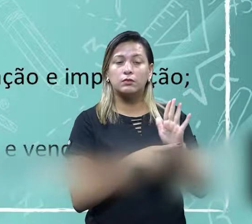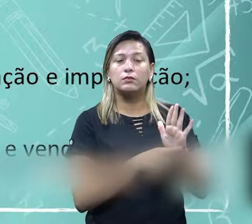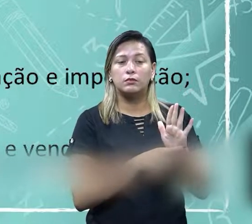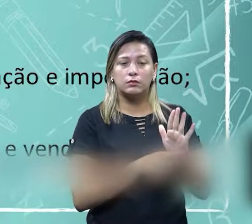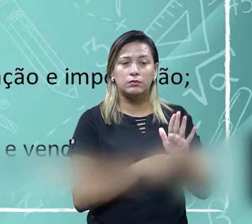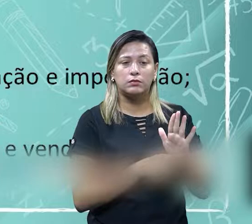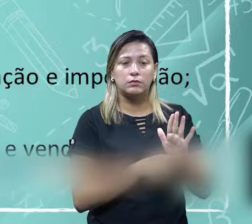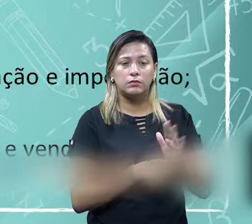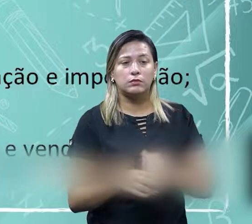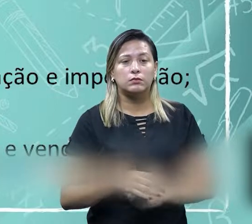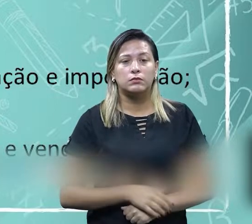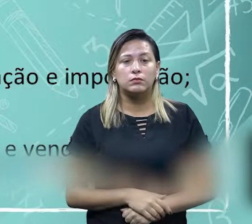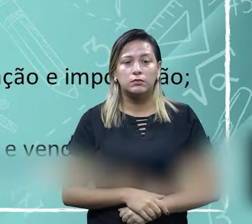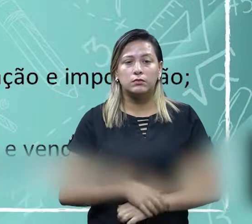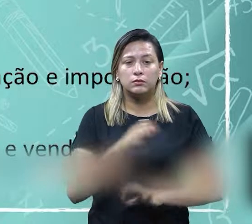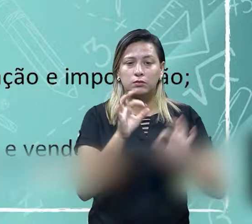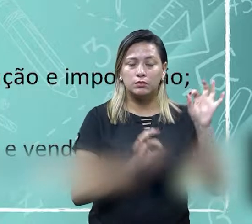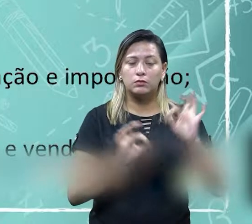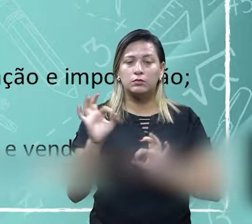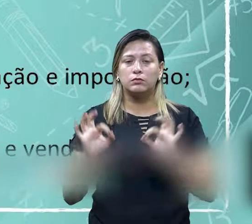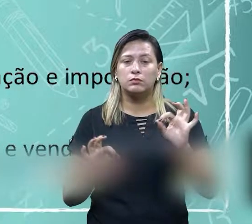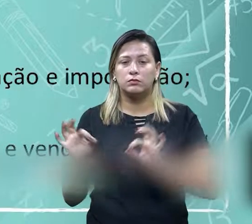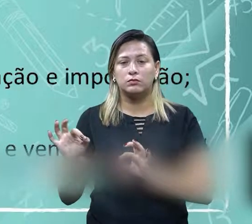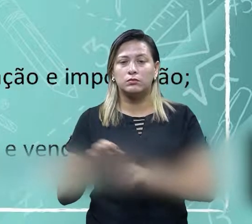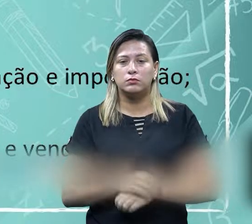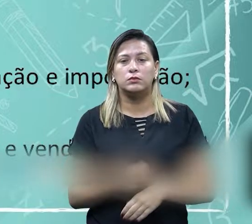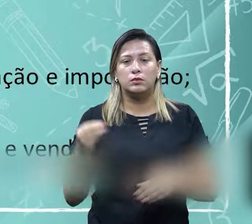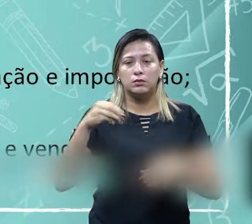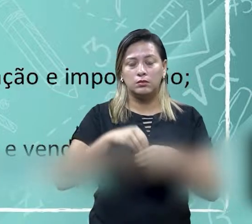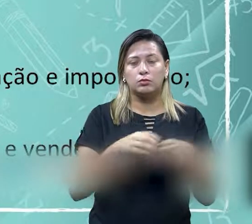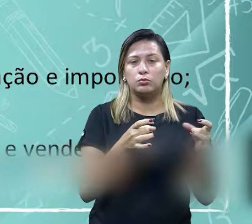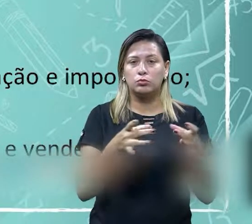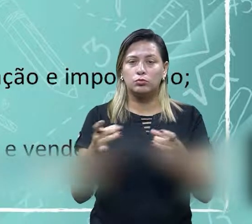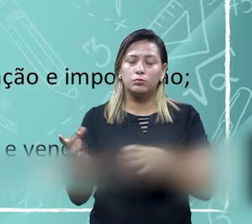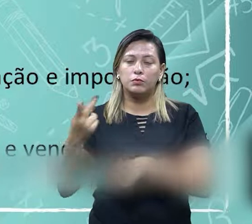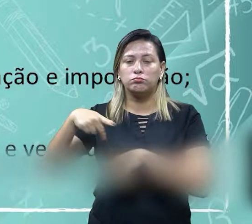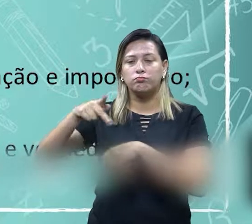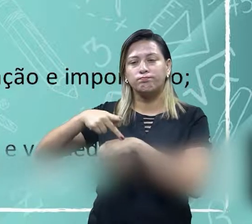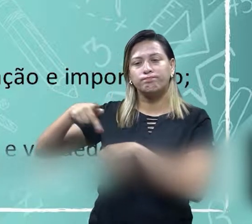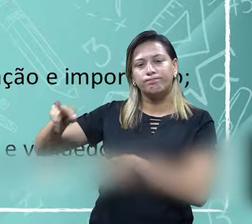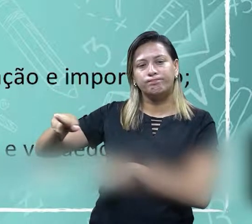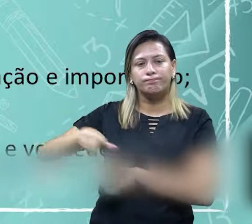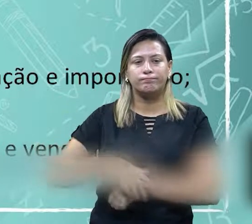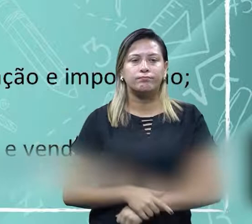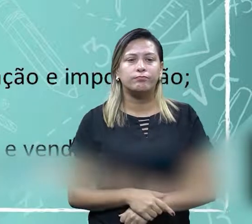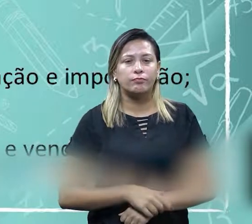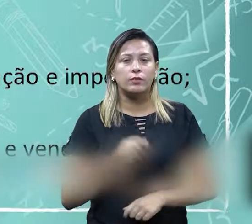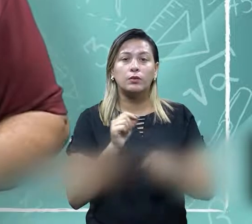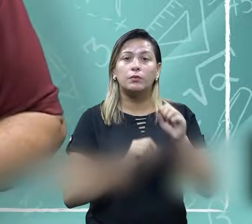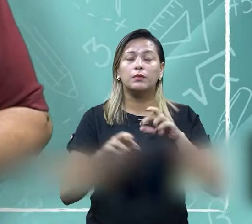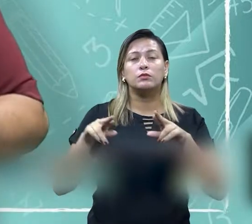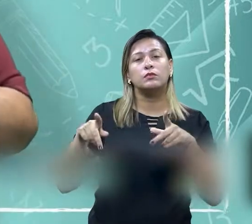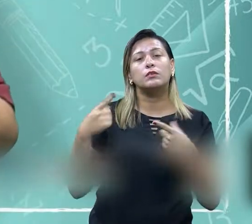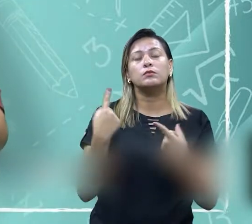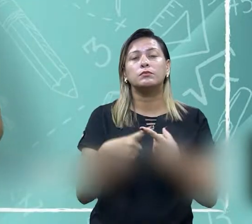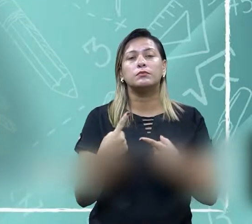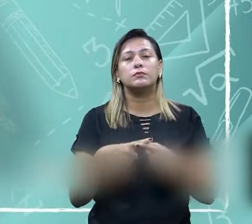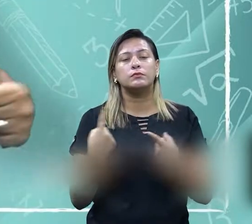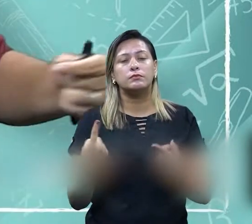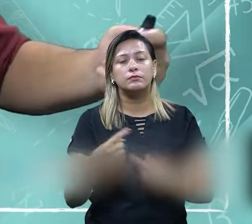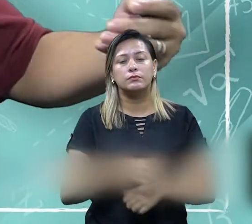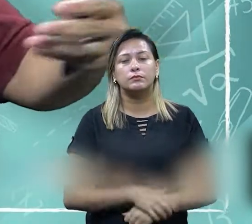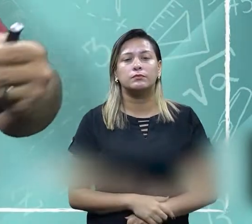realmente padronizam dentro do comércio exterior, tá bom? Aí é um diferencial porque é como se fosse